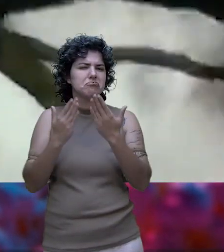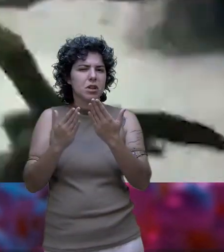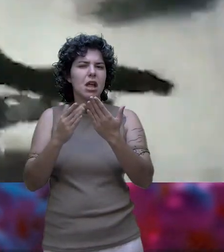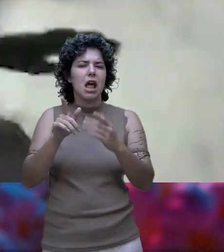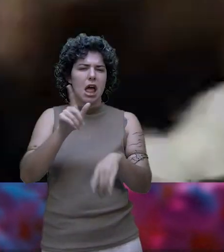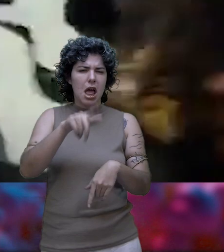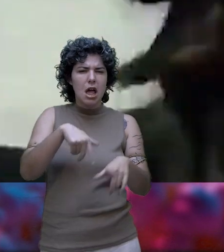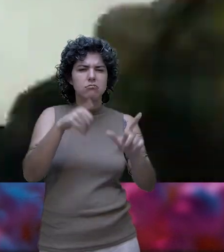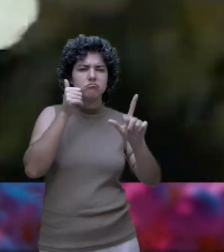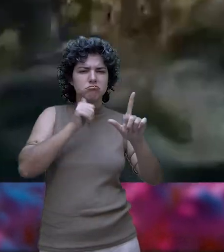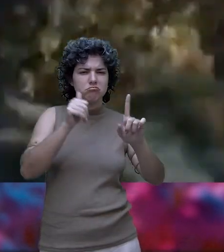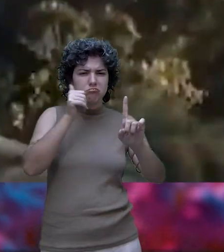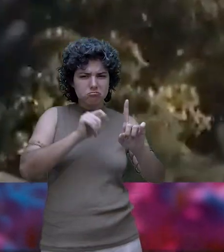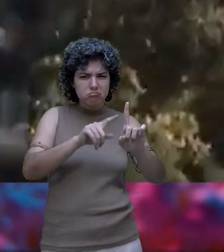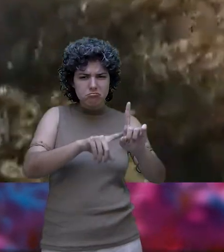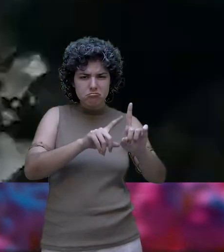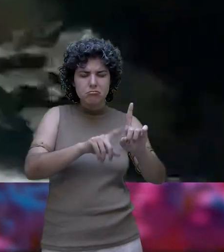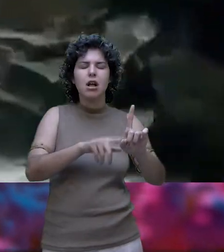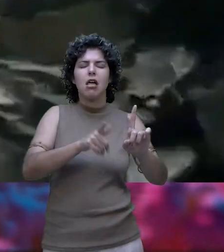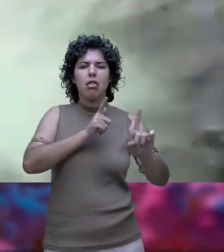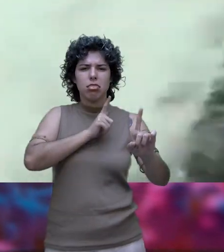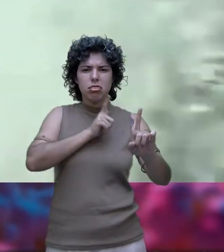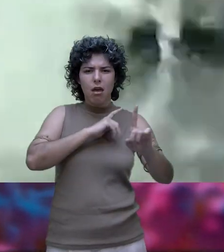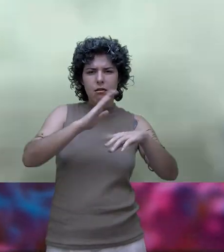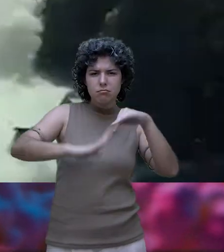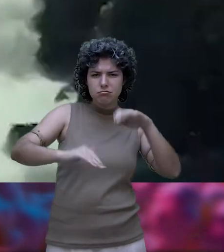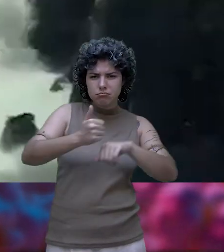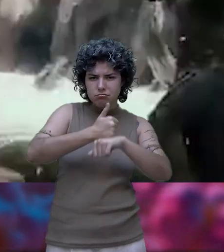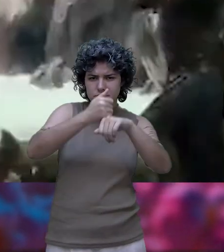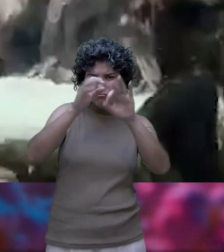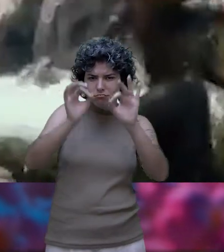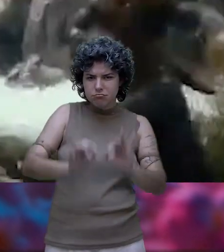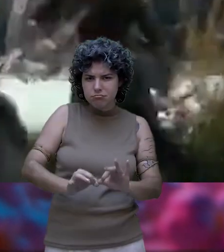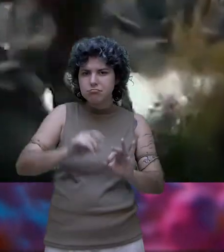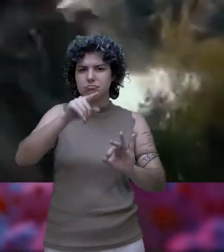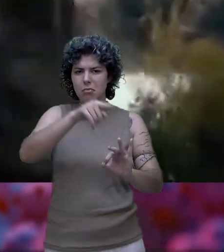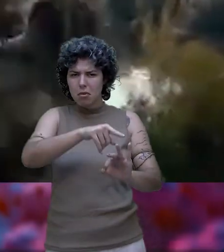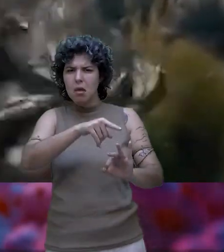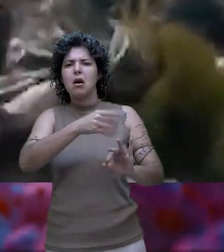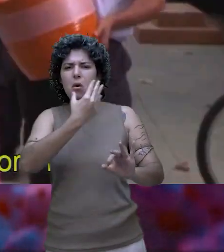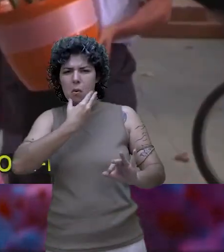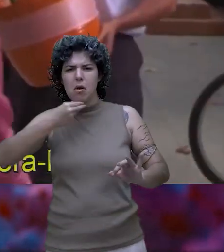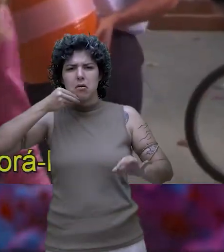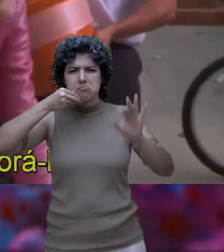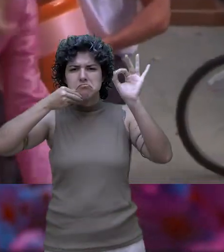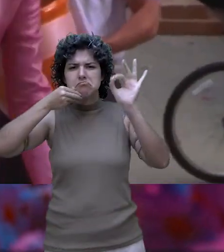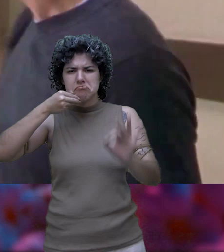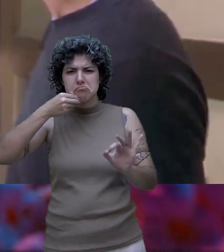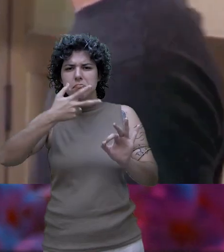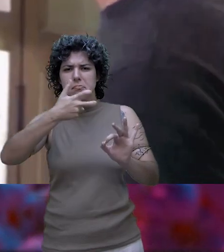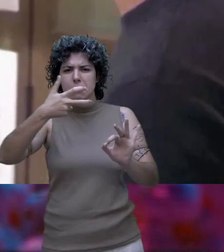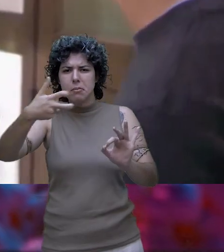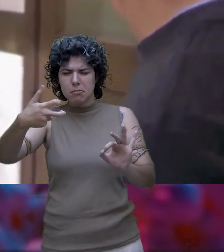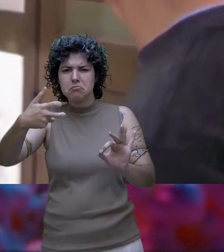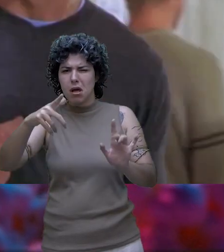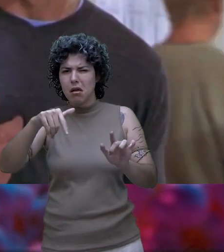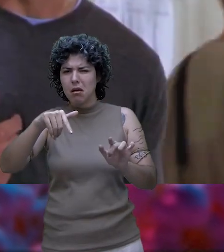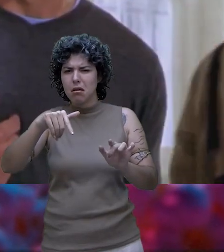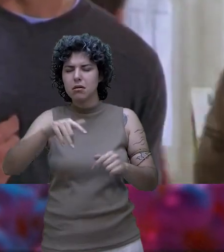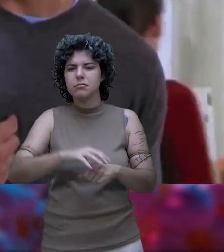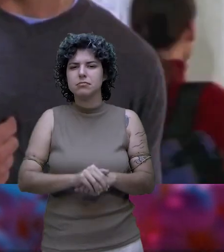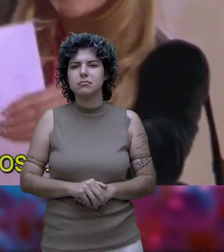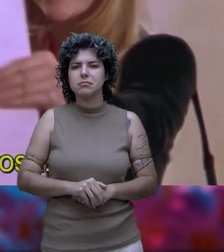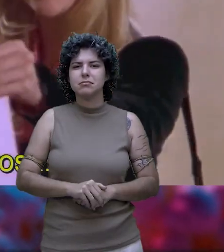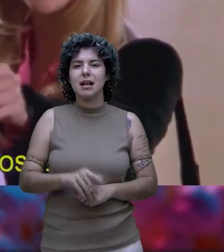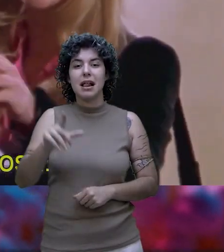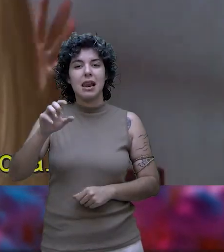tem profissão definida? Terceiro, e sua competência é reconhecida? Em Legalmente Loira, de 2001,